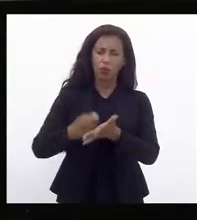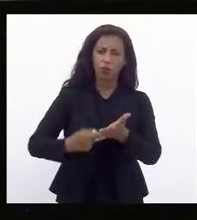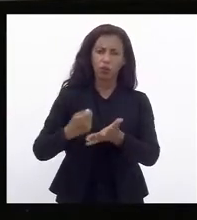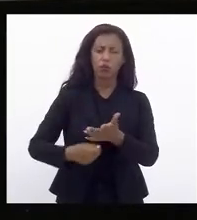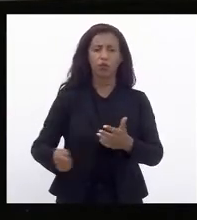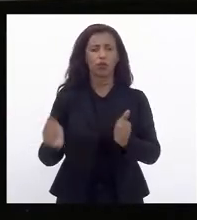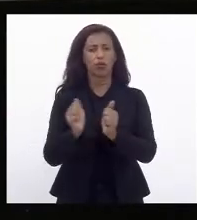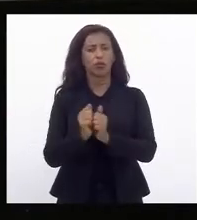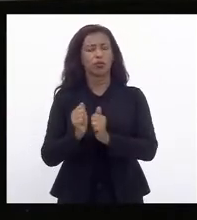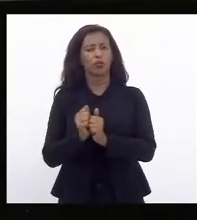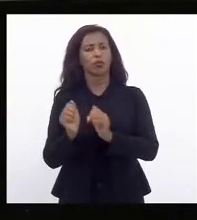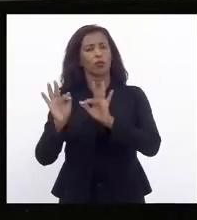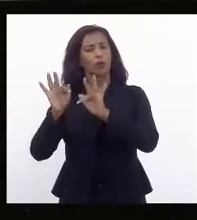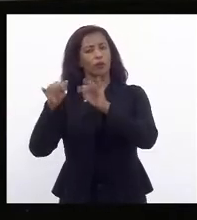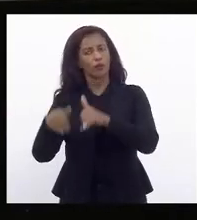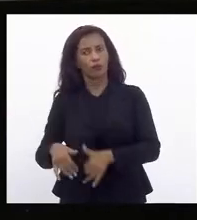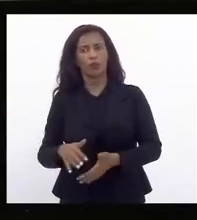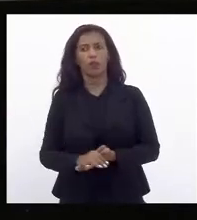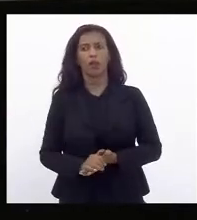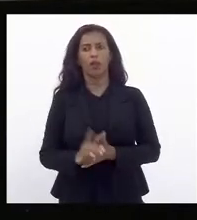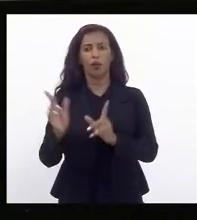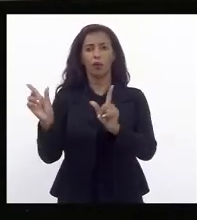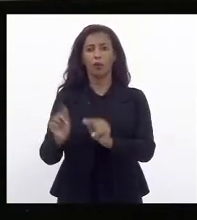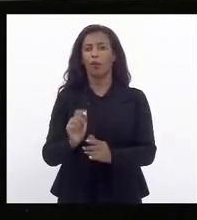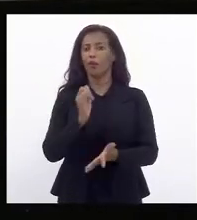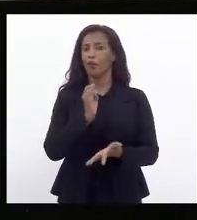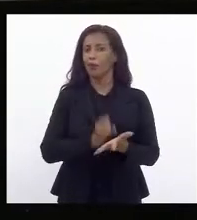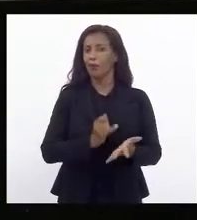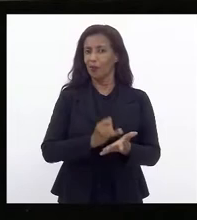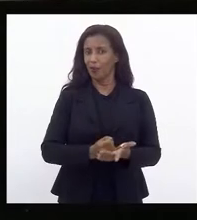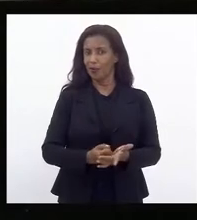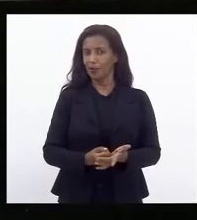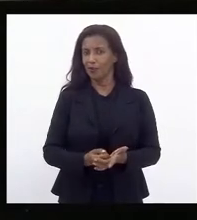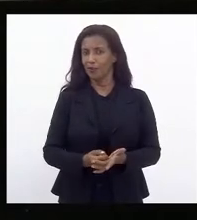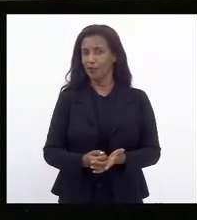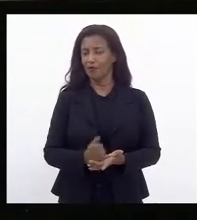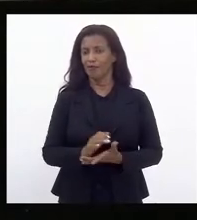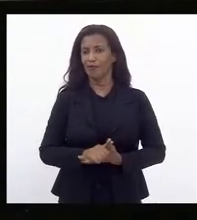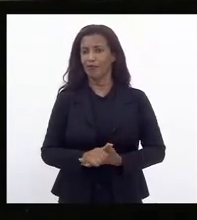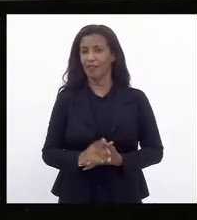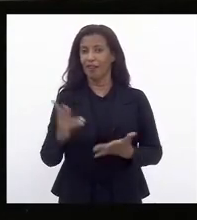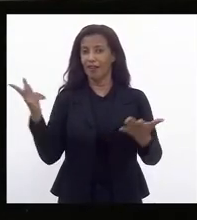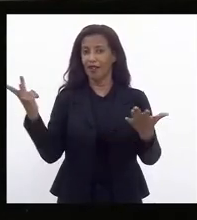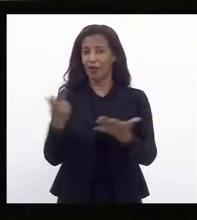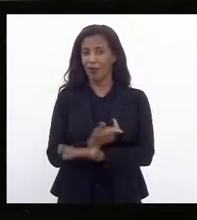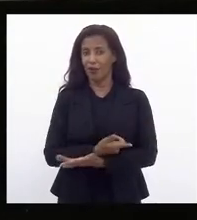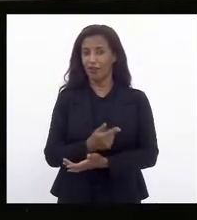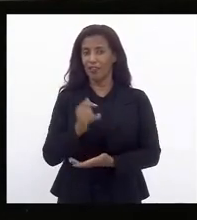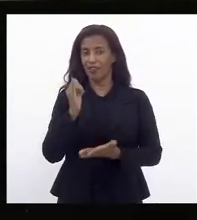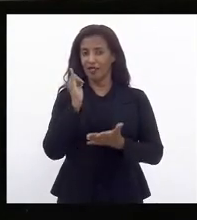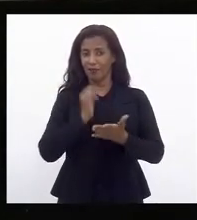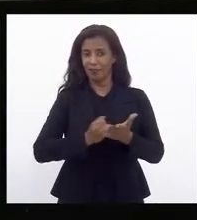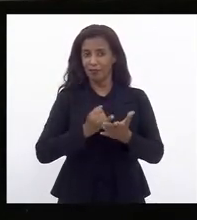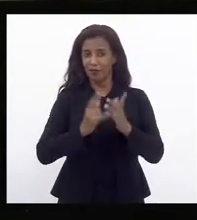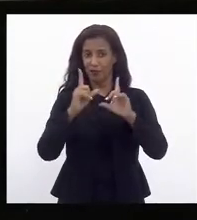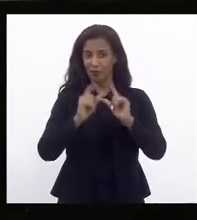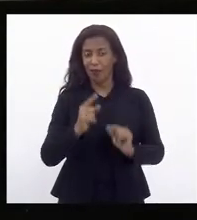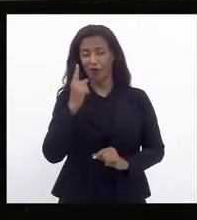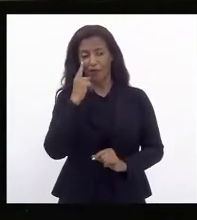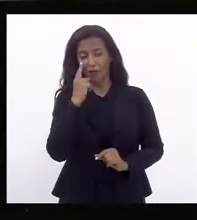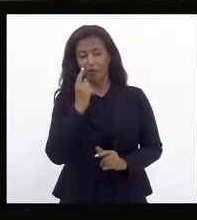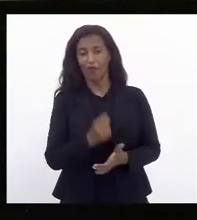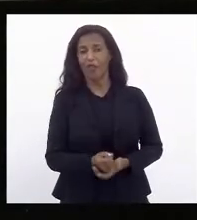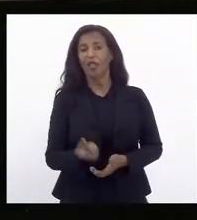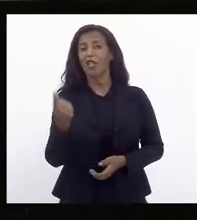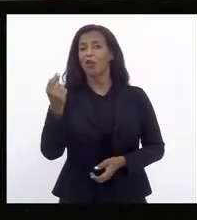para que quando chegue a redução do ICMS, Eliomar Coelho, aconteça a redução do ICMS. Vamos ver